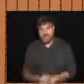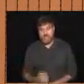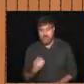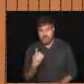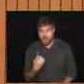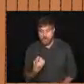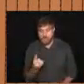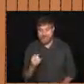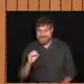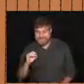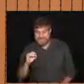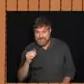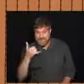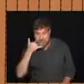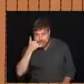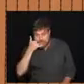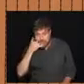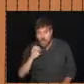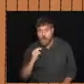via internet também.